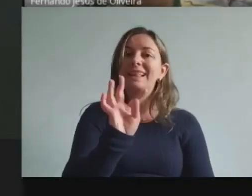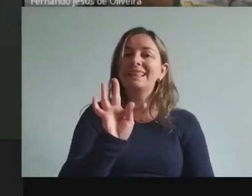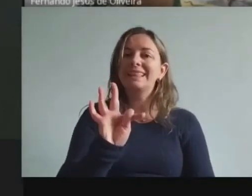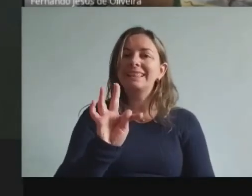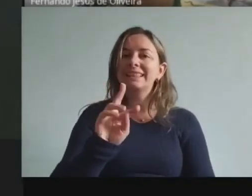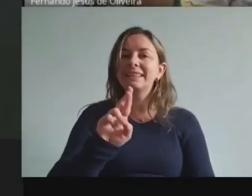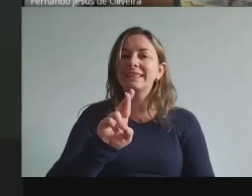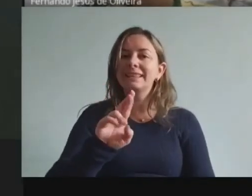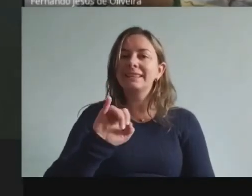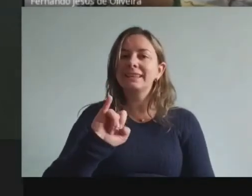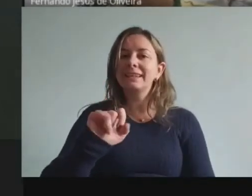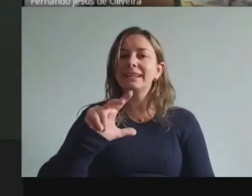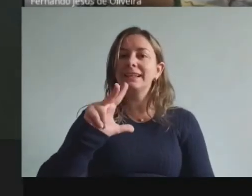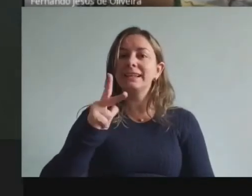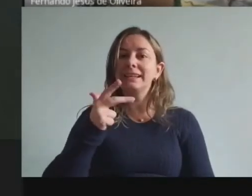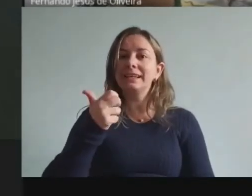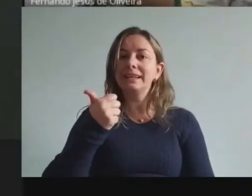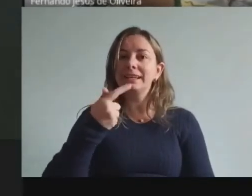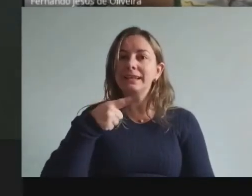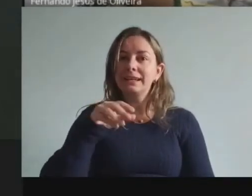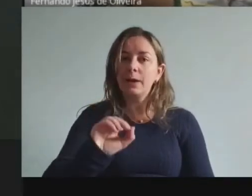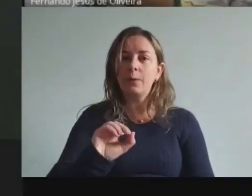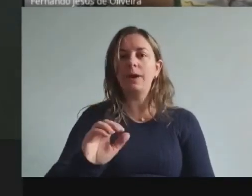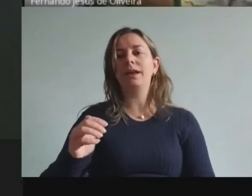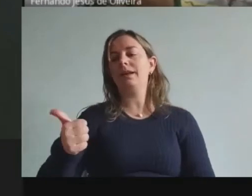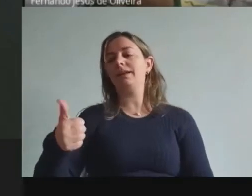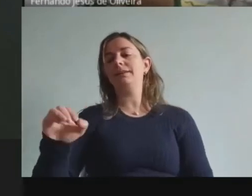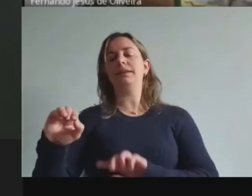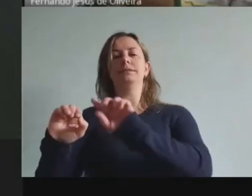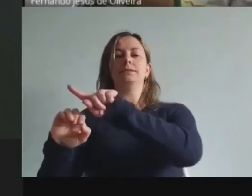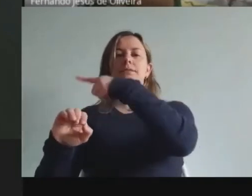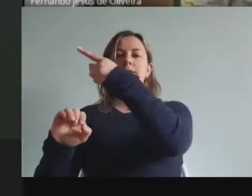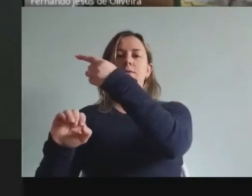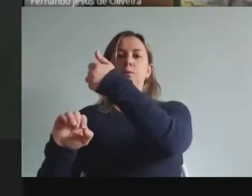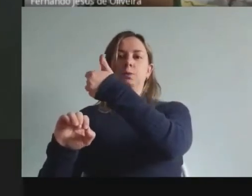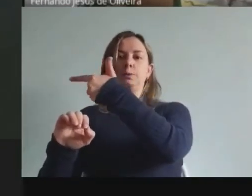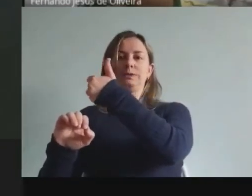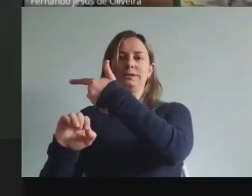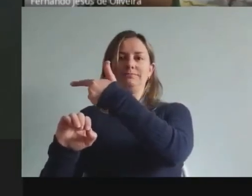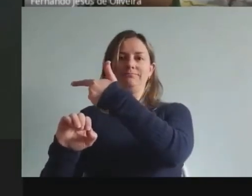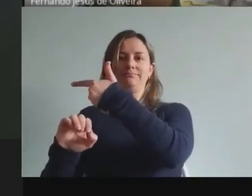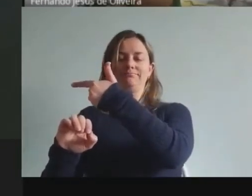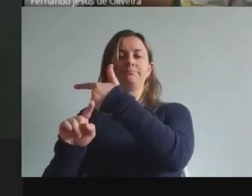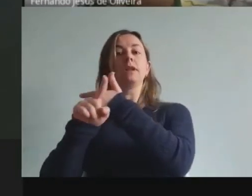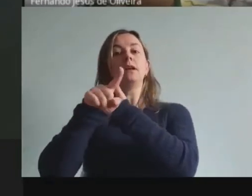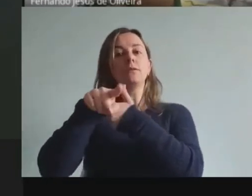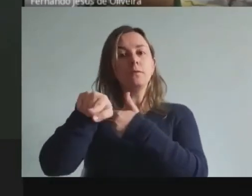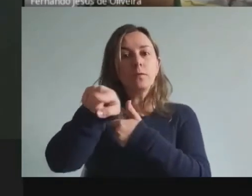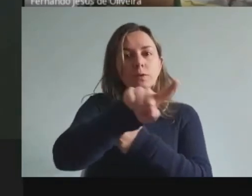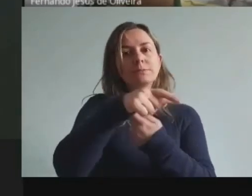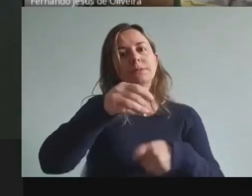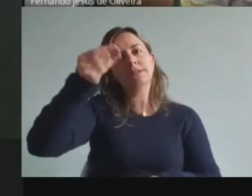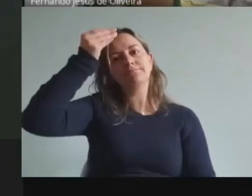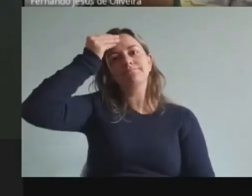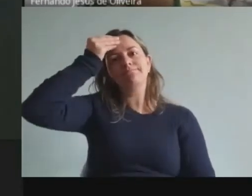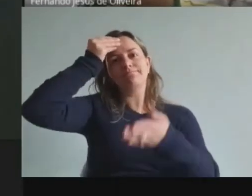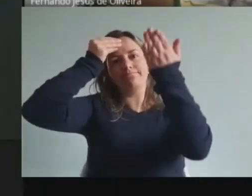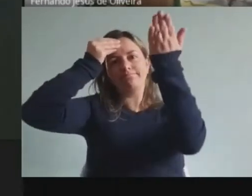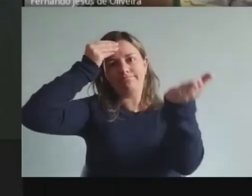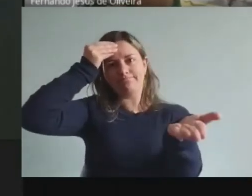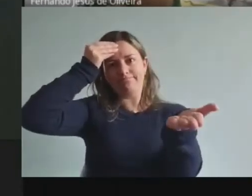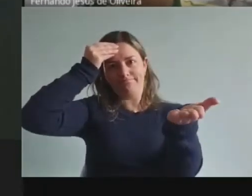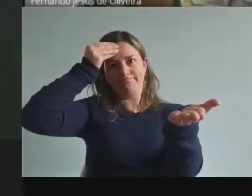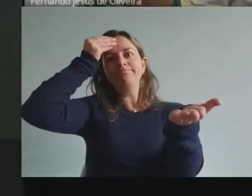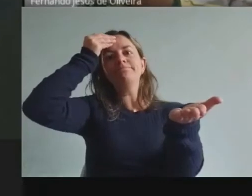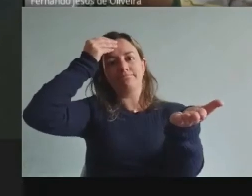trilhão, 10 a 12, 10 a 12ª potência. Eu quero que vocês decorem essa tabela,